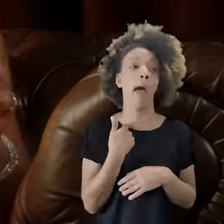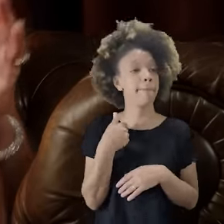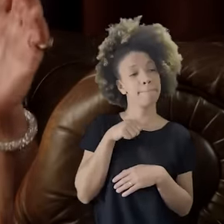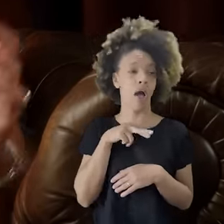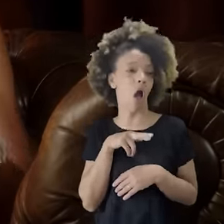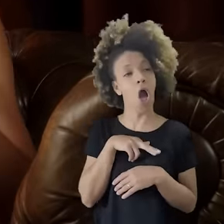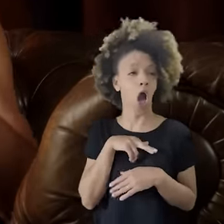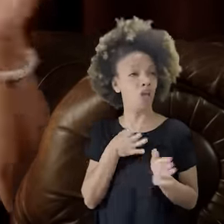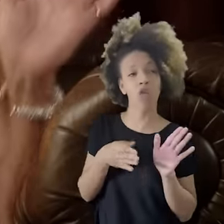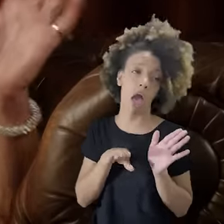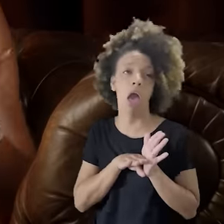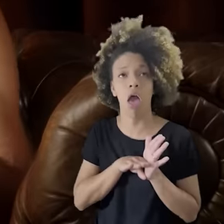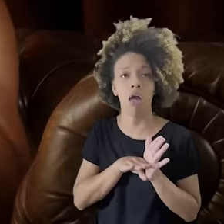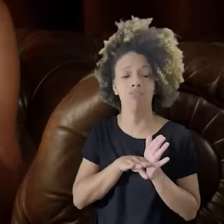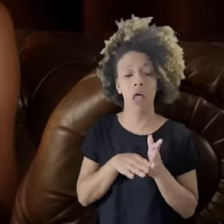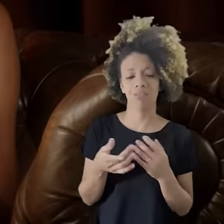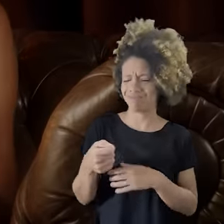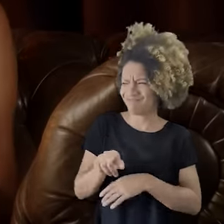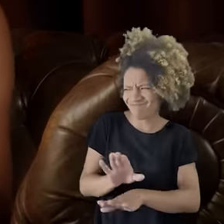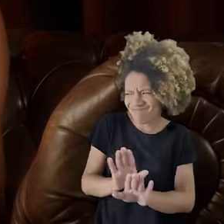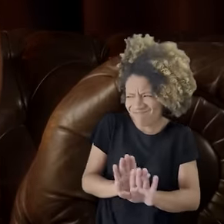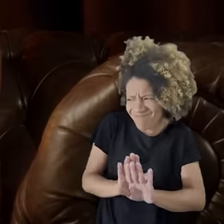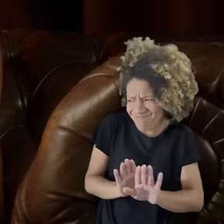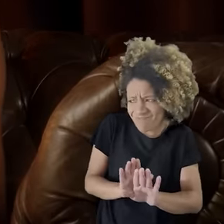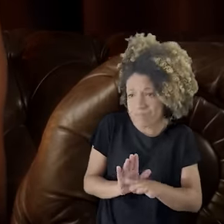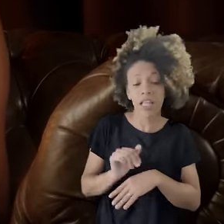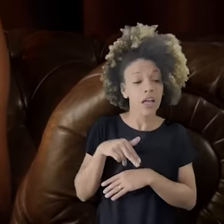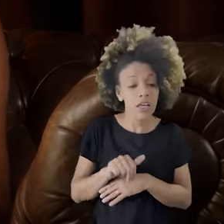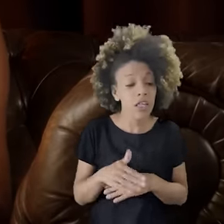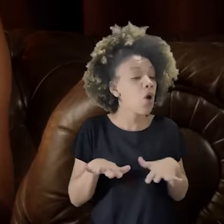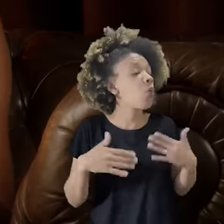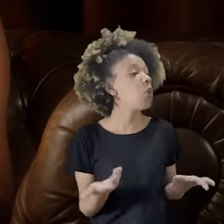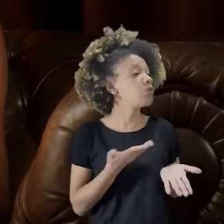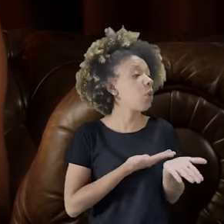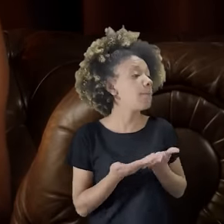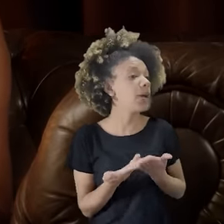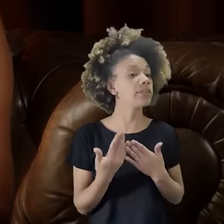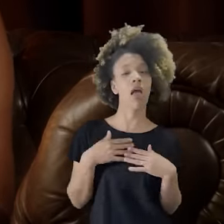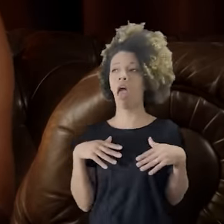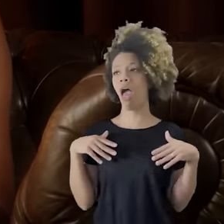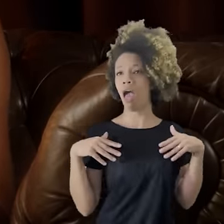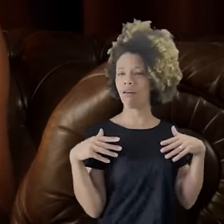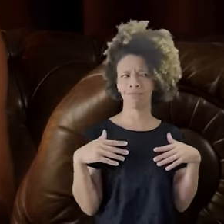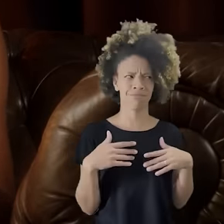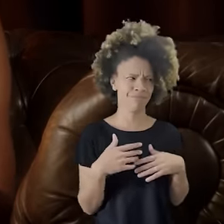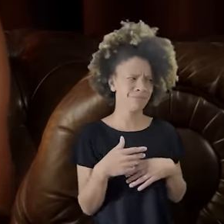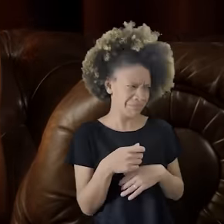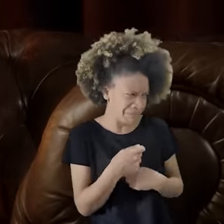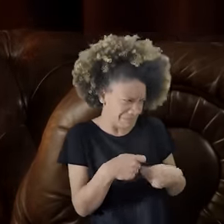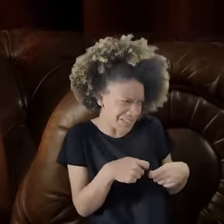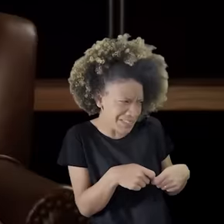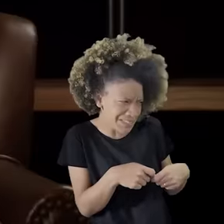tô aqui cheguei né não precisa Ana quando é que você vai começar a falar com mulher eu eu falei